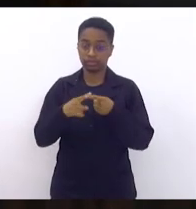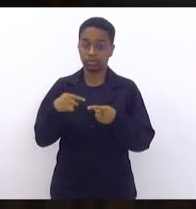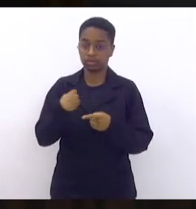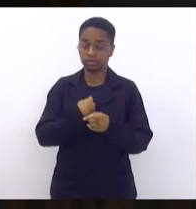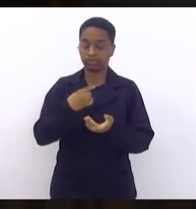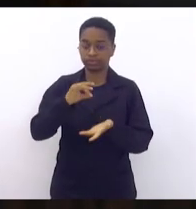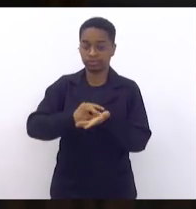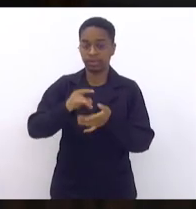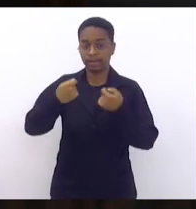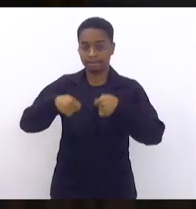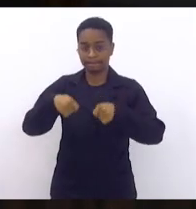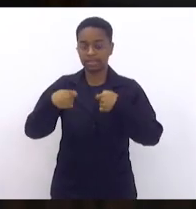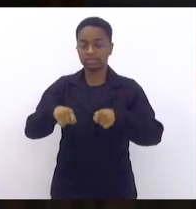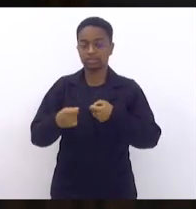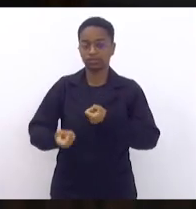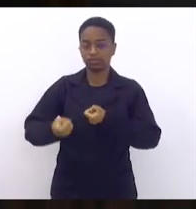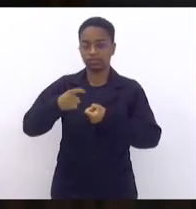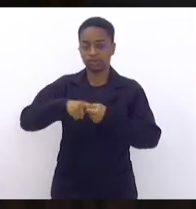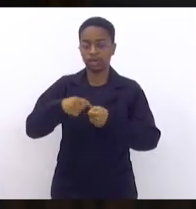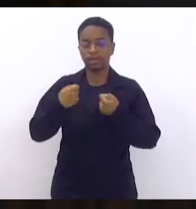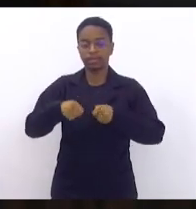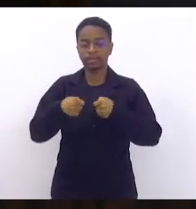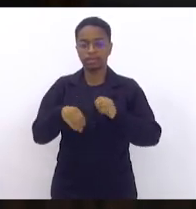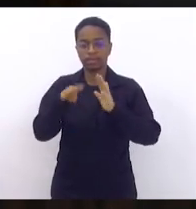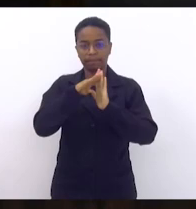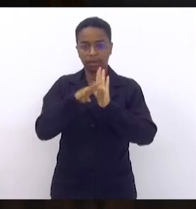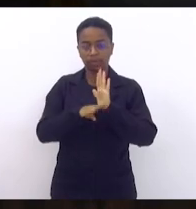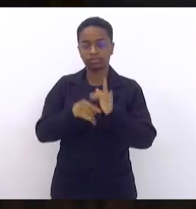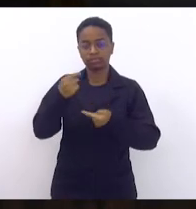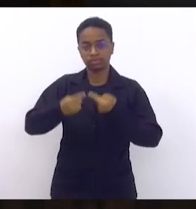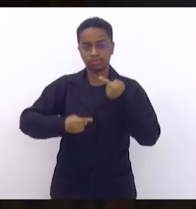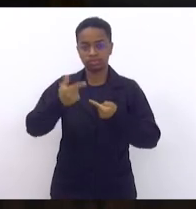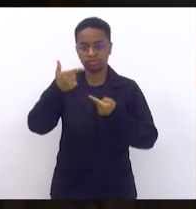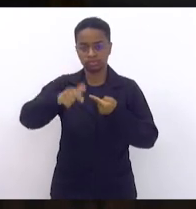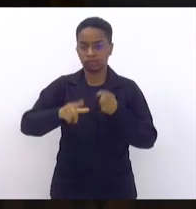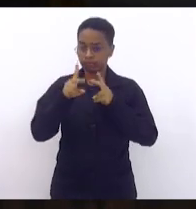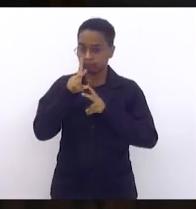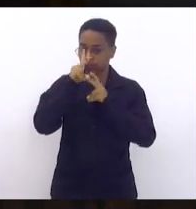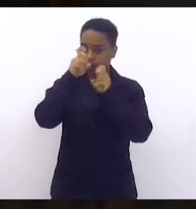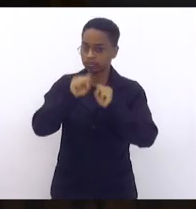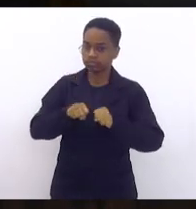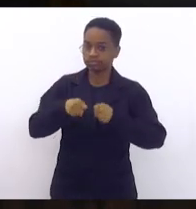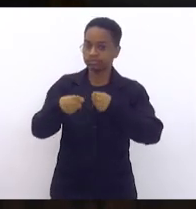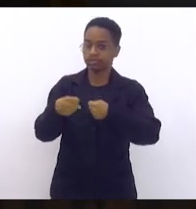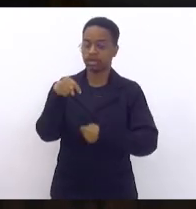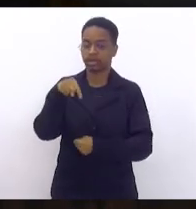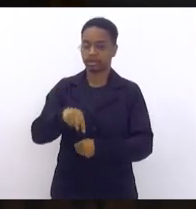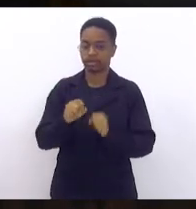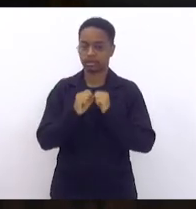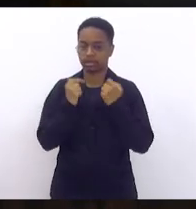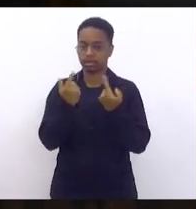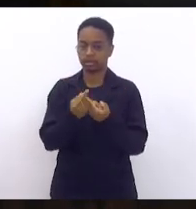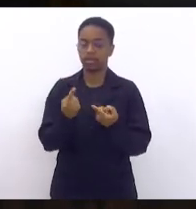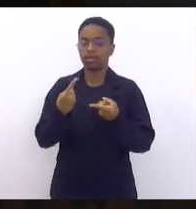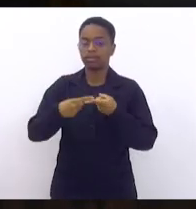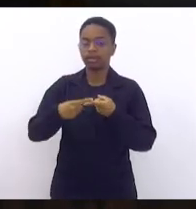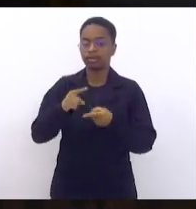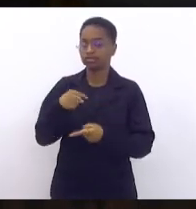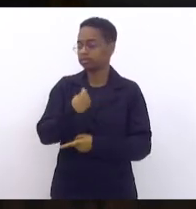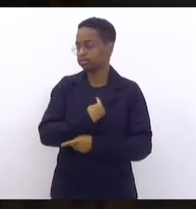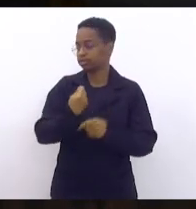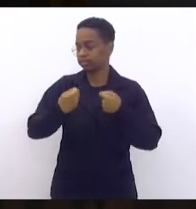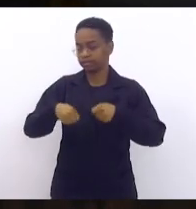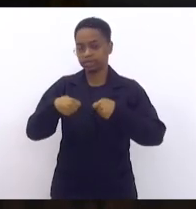de fato retomar trazer essa pauta com muito vigor nessa casa que a gente precisa